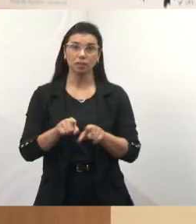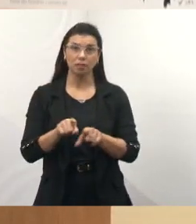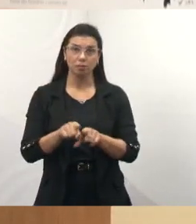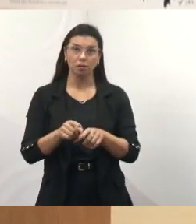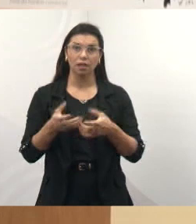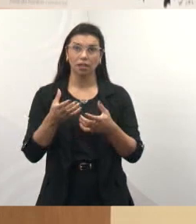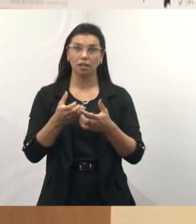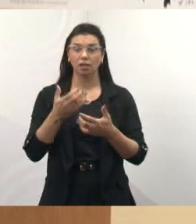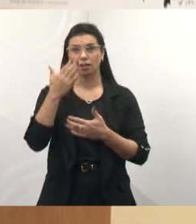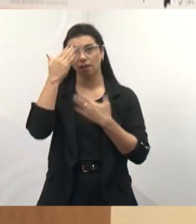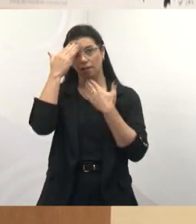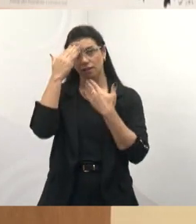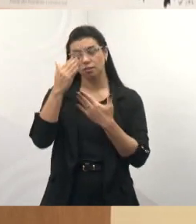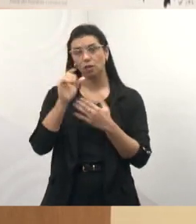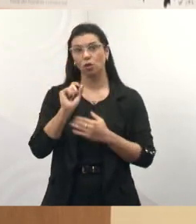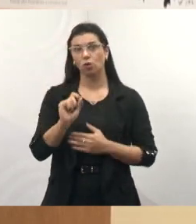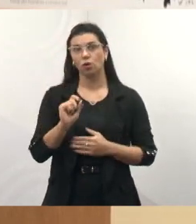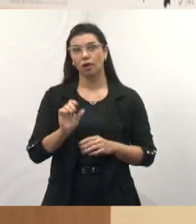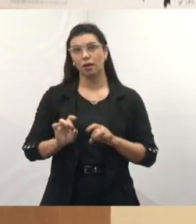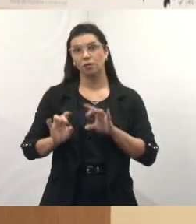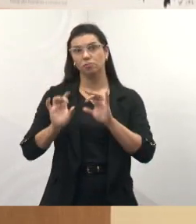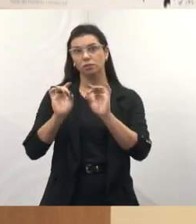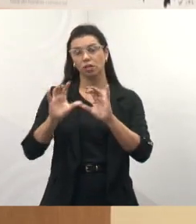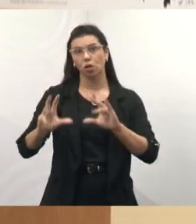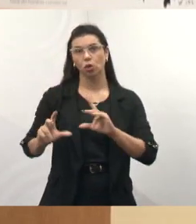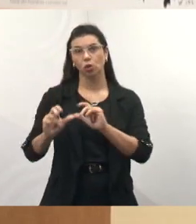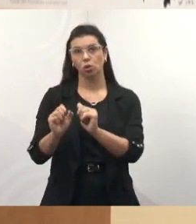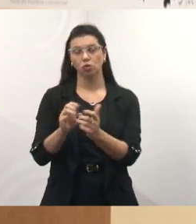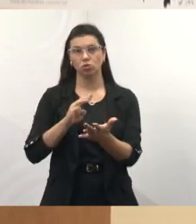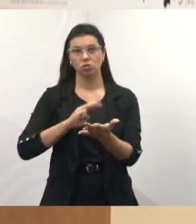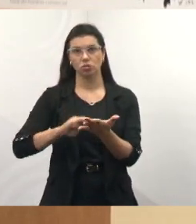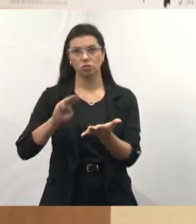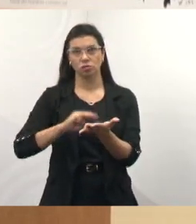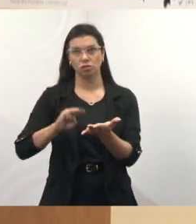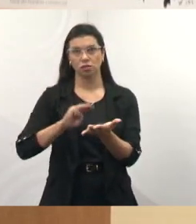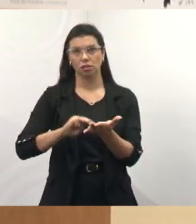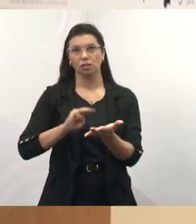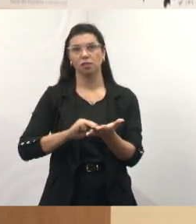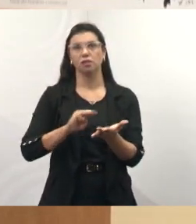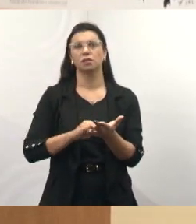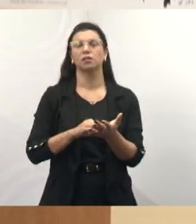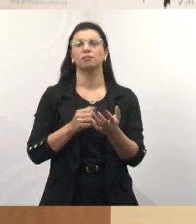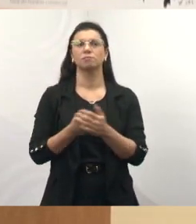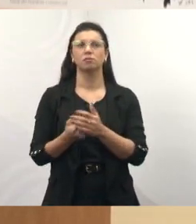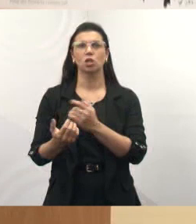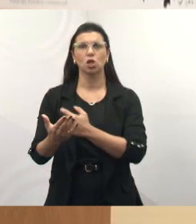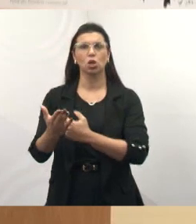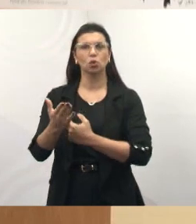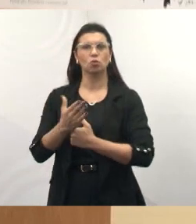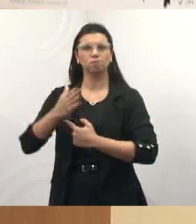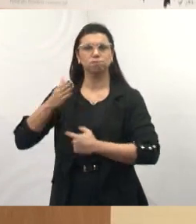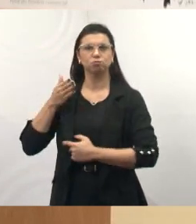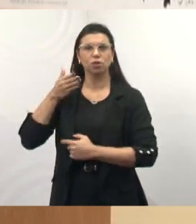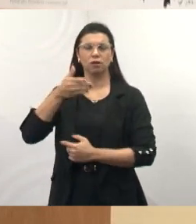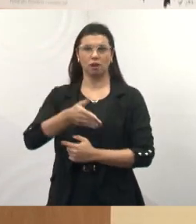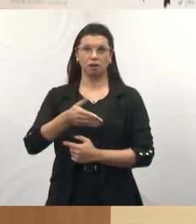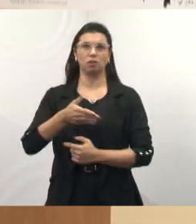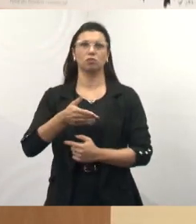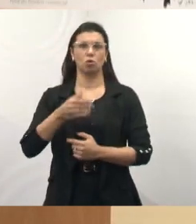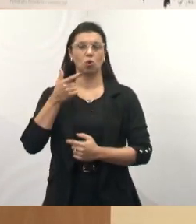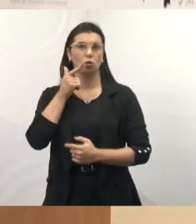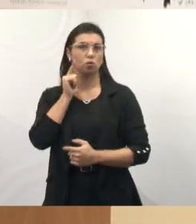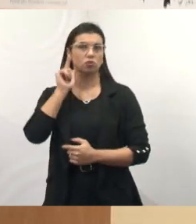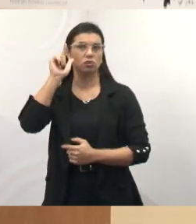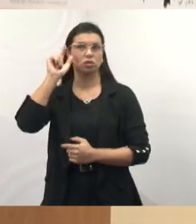quero fazer um agradecimento especial a todos os secretários, que foram colaboradores diretos, que conseguiram